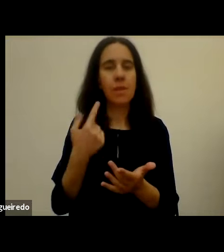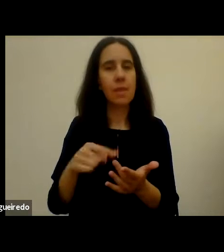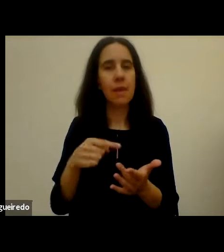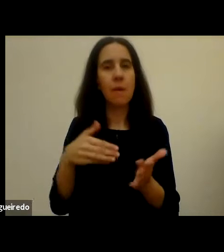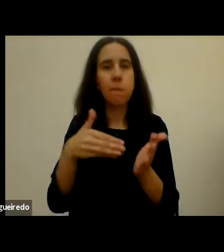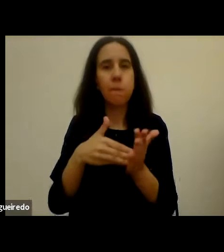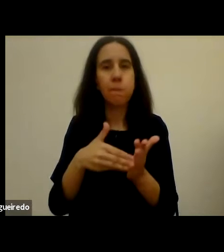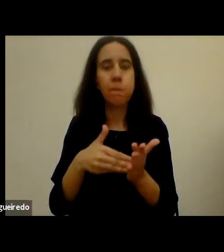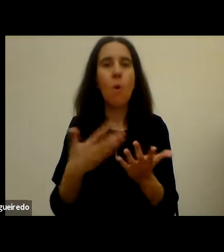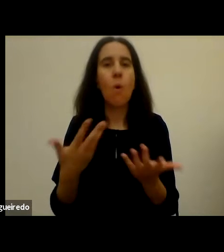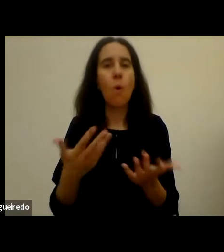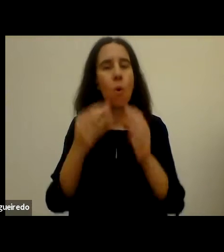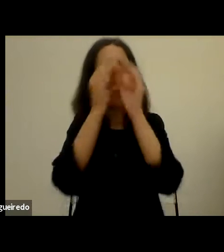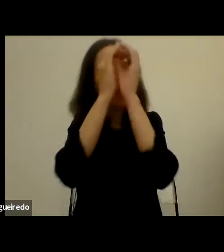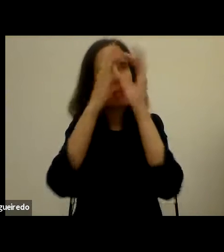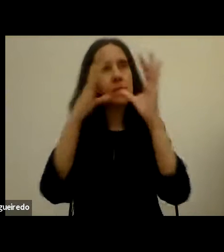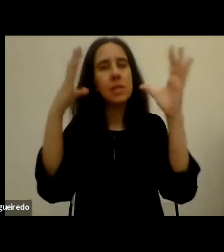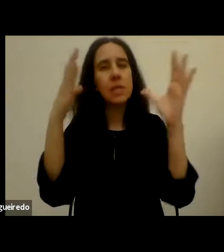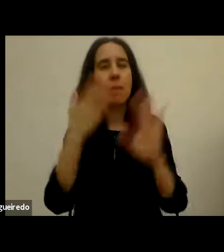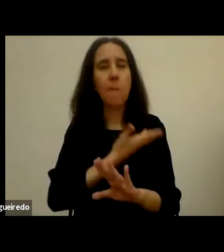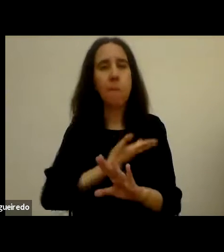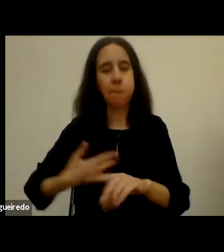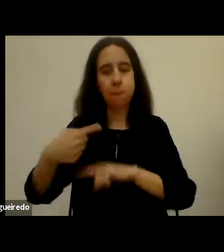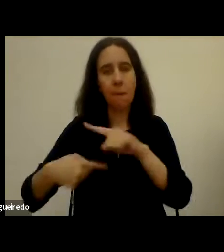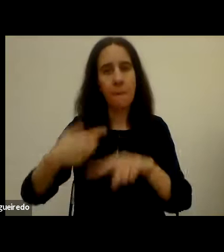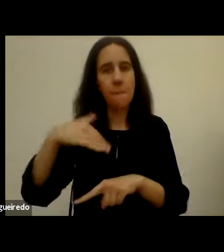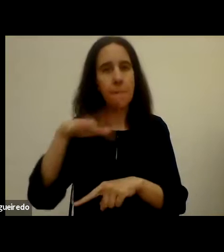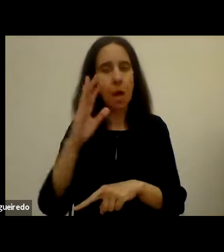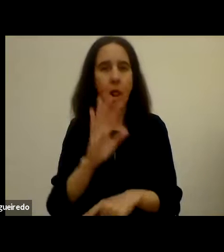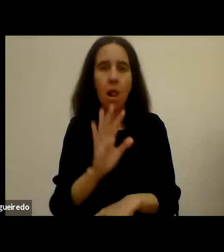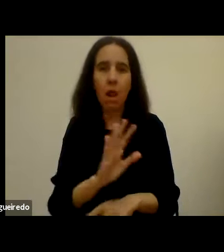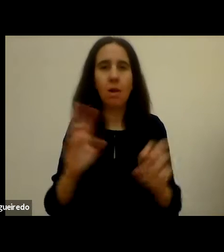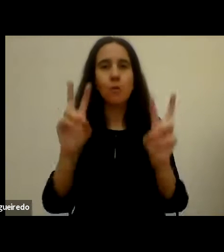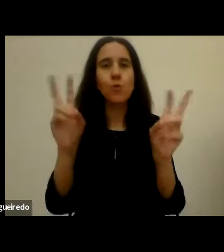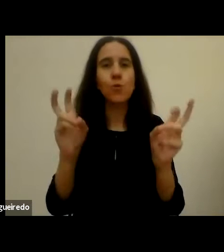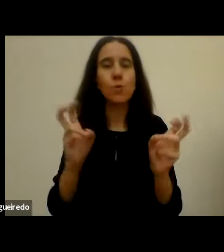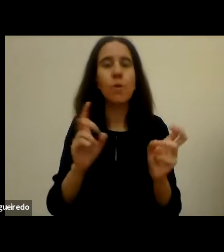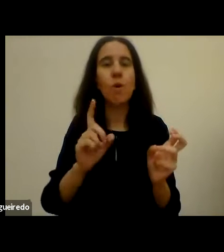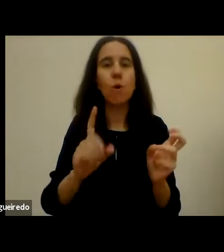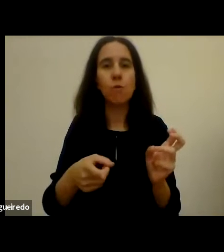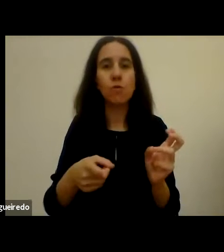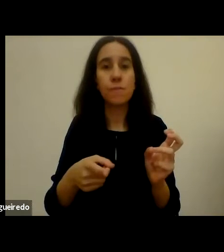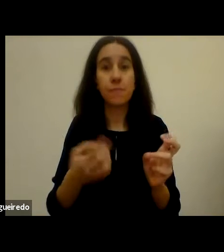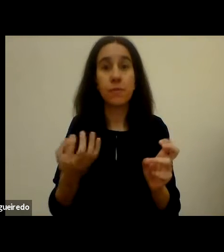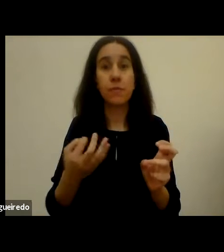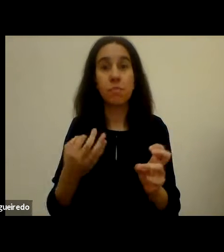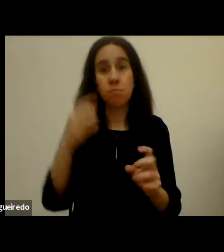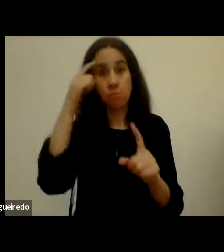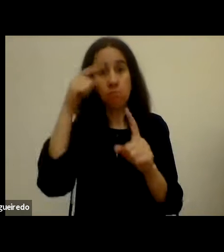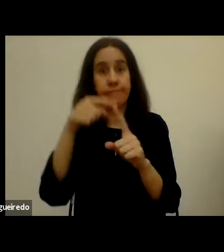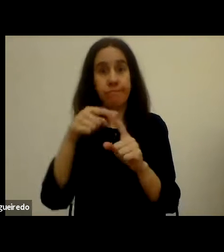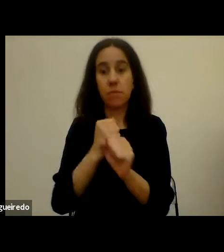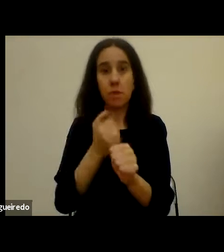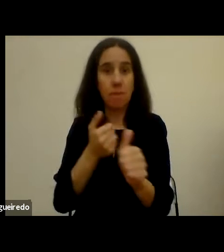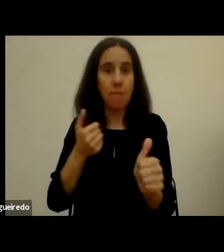resistências ou visões mais conservadoras sobre aquilo que é o propósito do